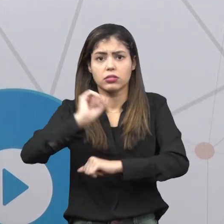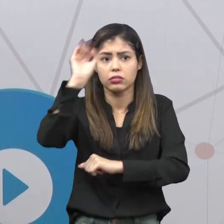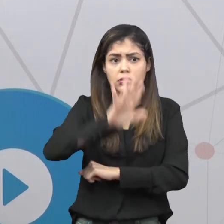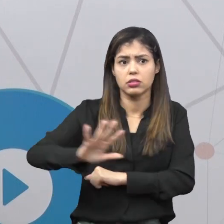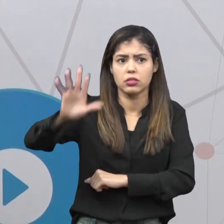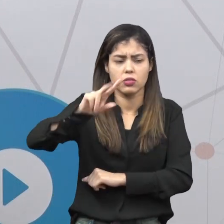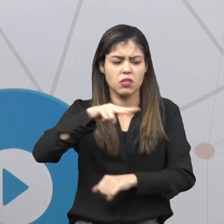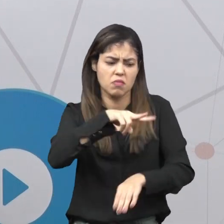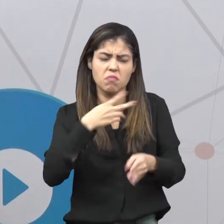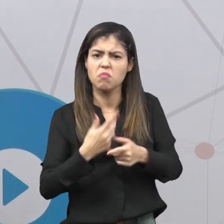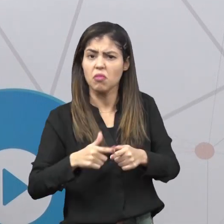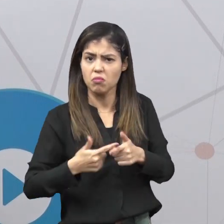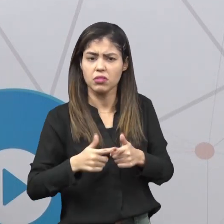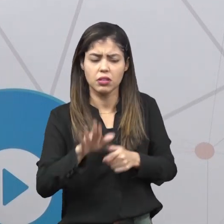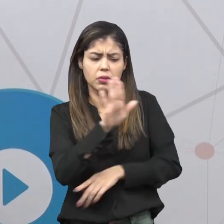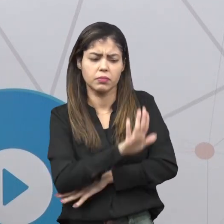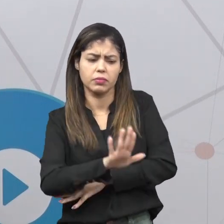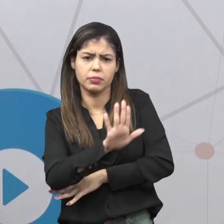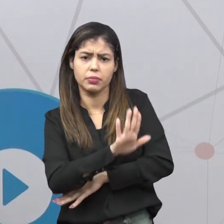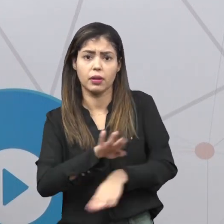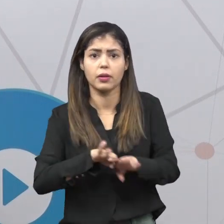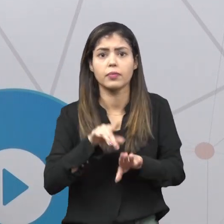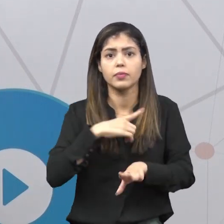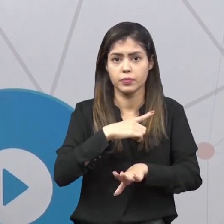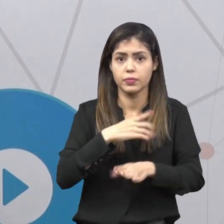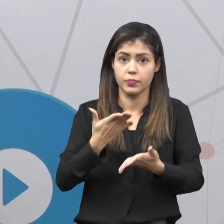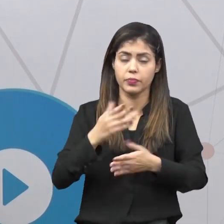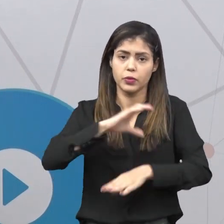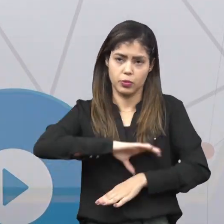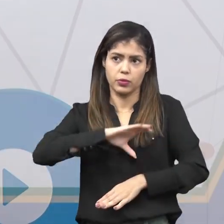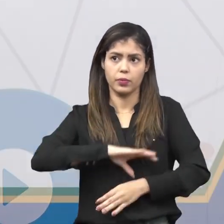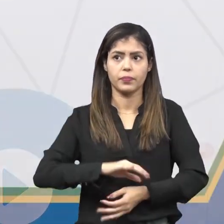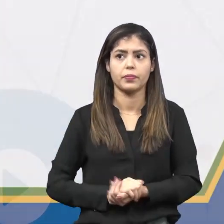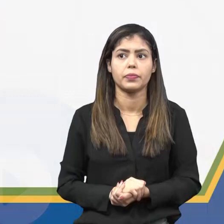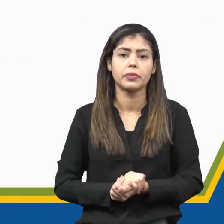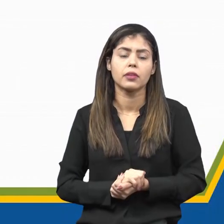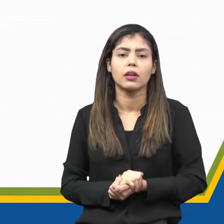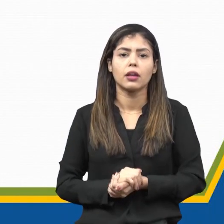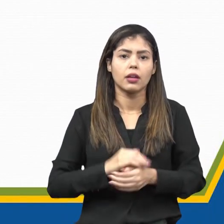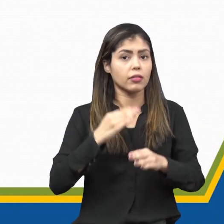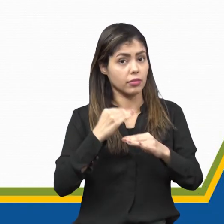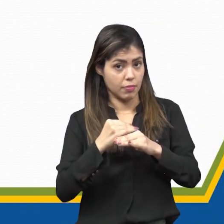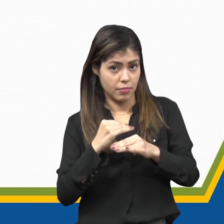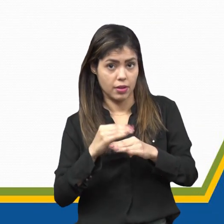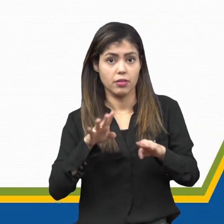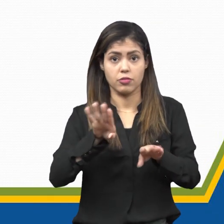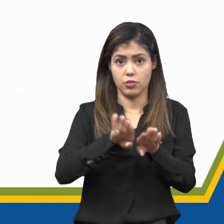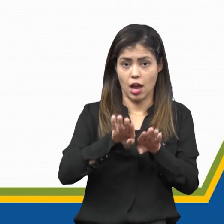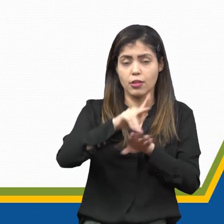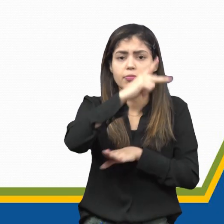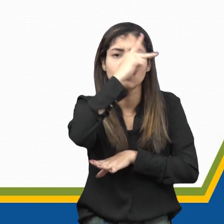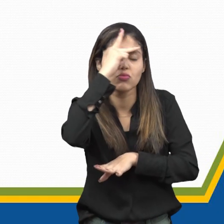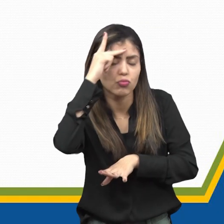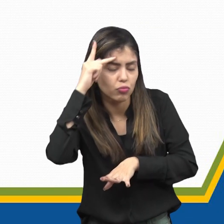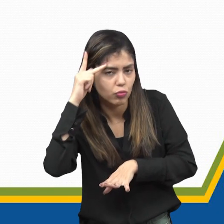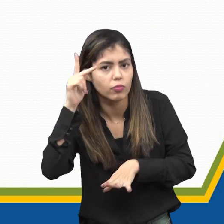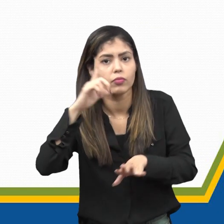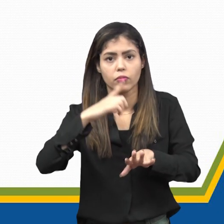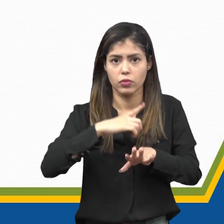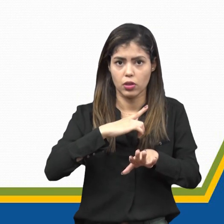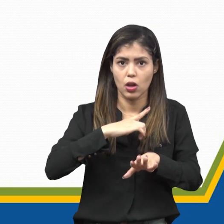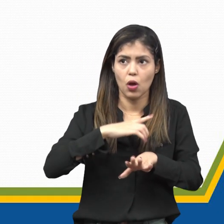gente tem inicialmente aí esse monopólio de Portugal. E um dado interessante é que as pessoas que tinham